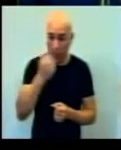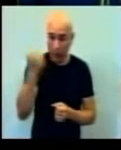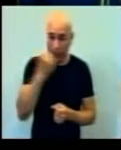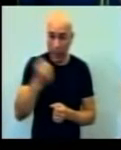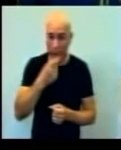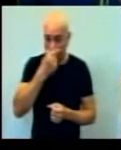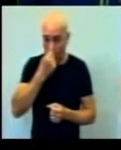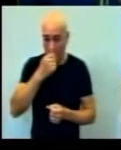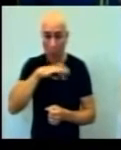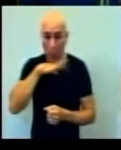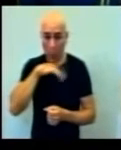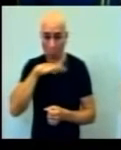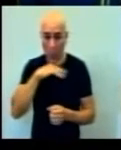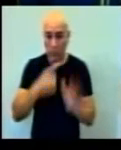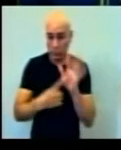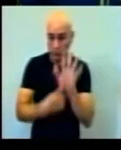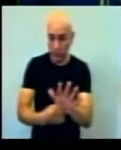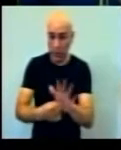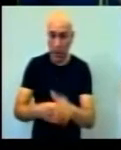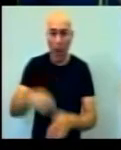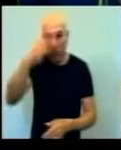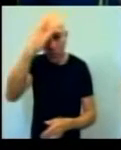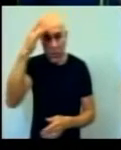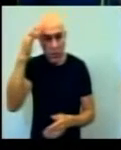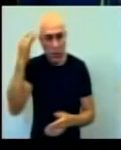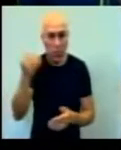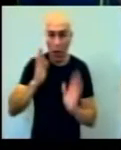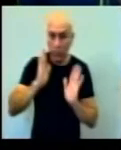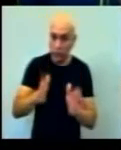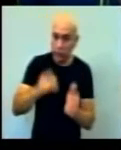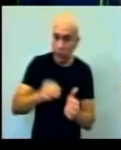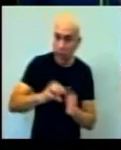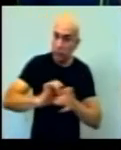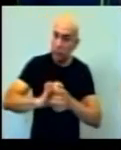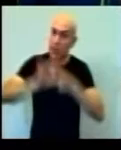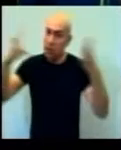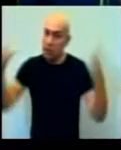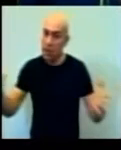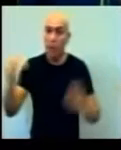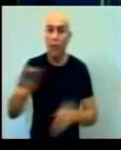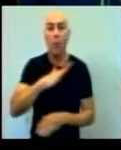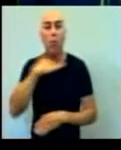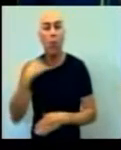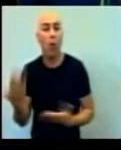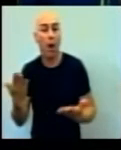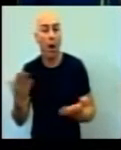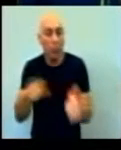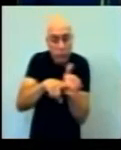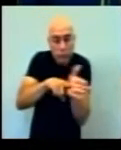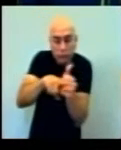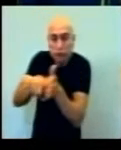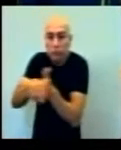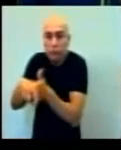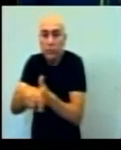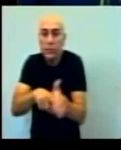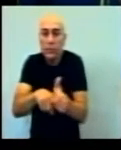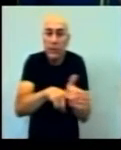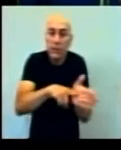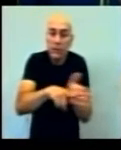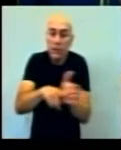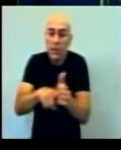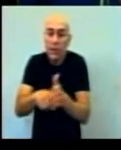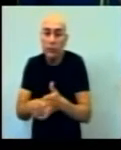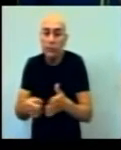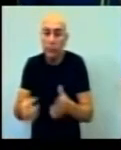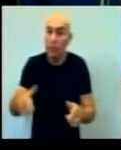evolução dele nesse slide. O que é isso? O paciente, se ele teve alta, se ele foi a óbito ou se ele está ainda em investigação, a